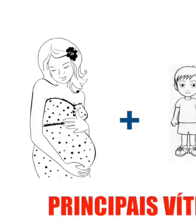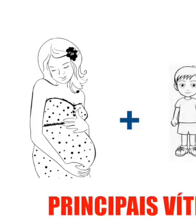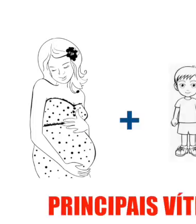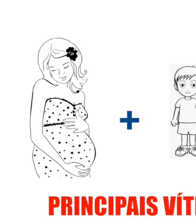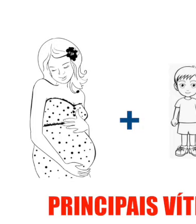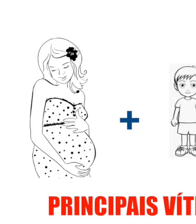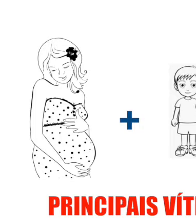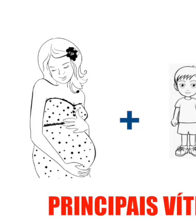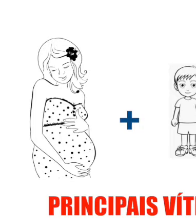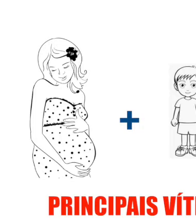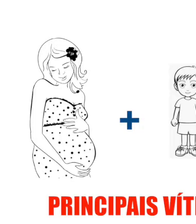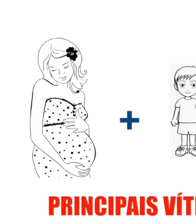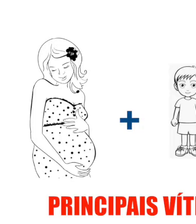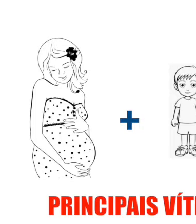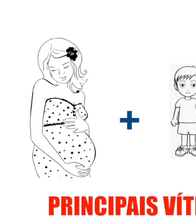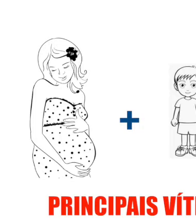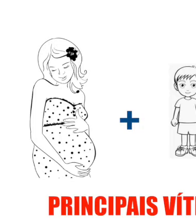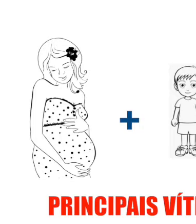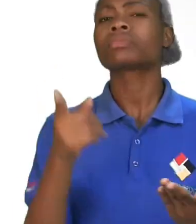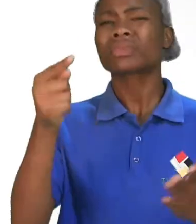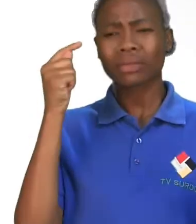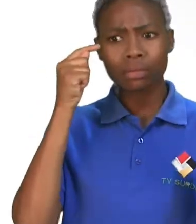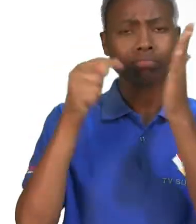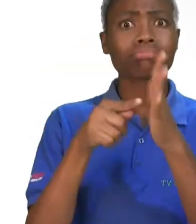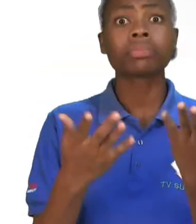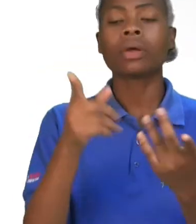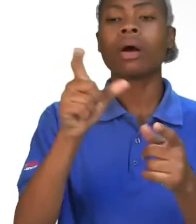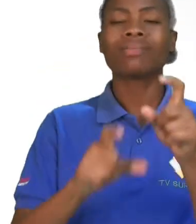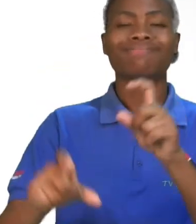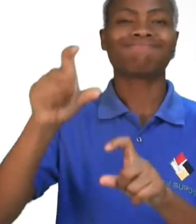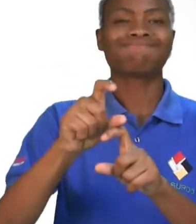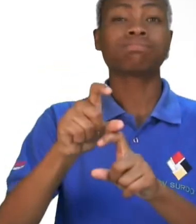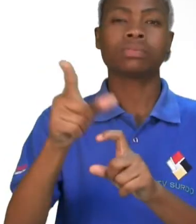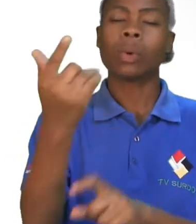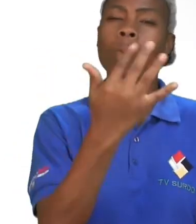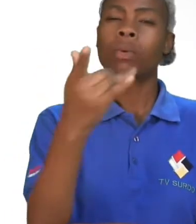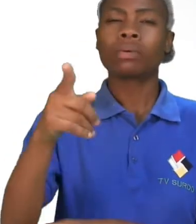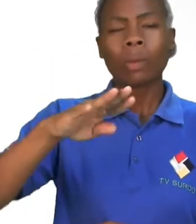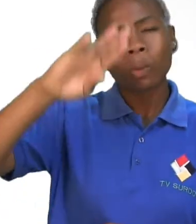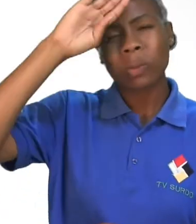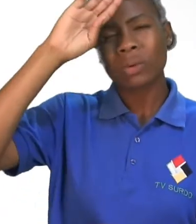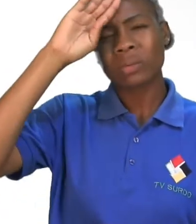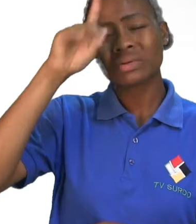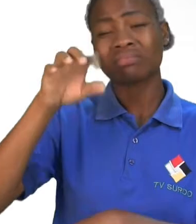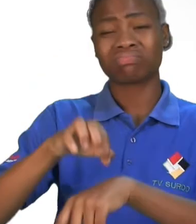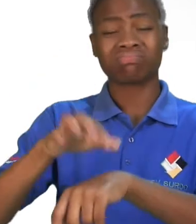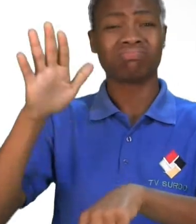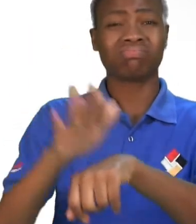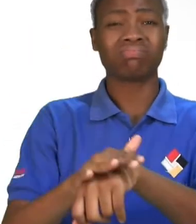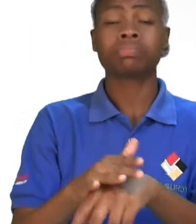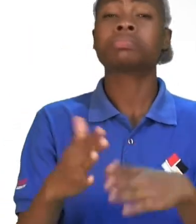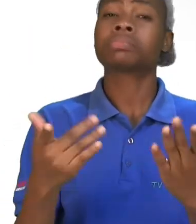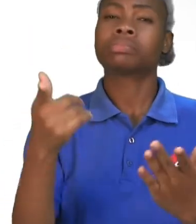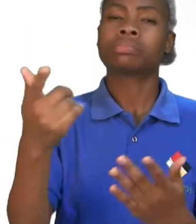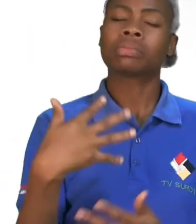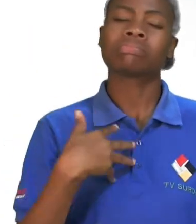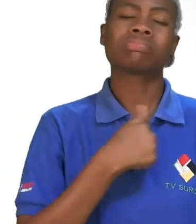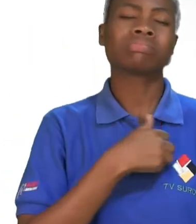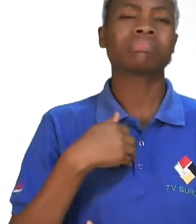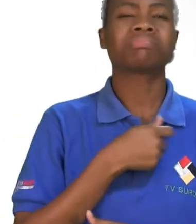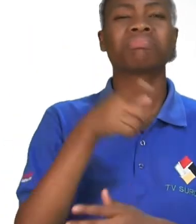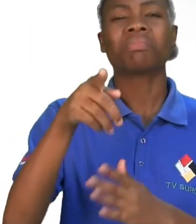principais vítimas. De acordo com dados do Ministério da Saúde, só em 2017, os